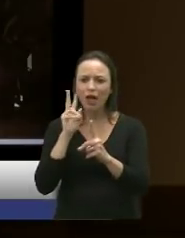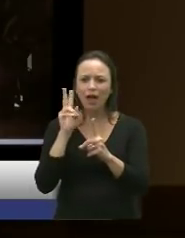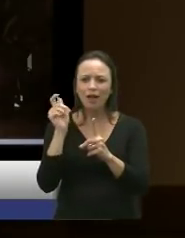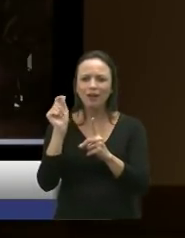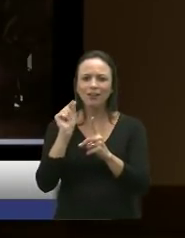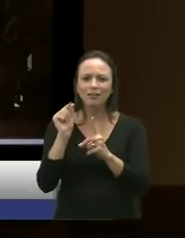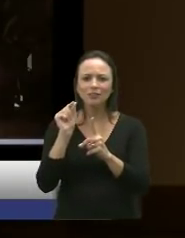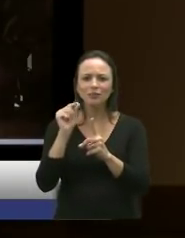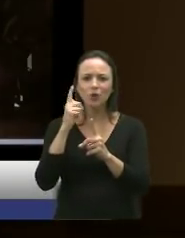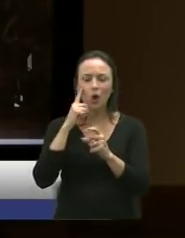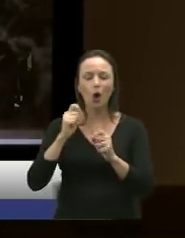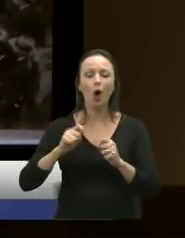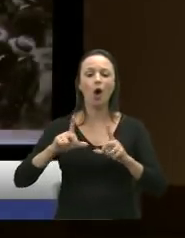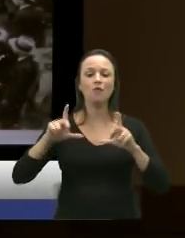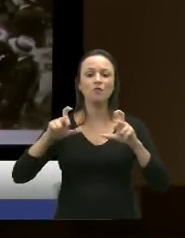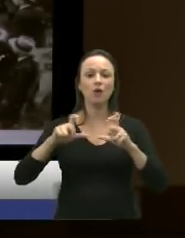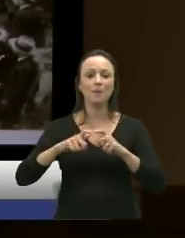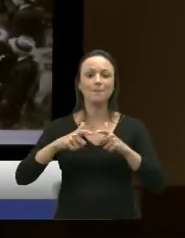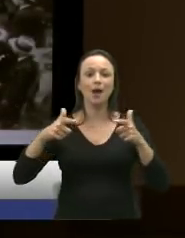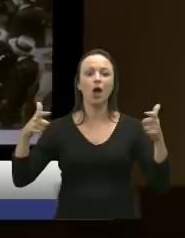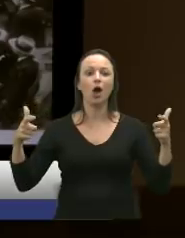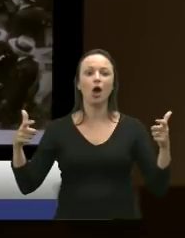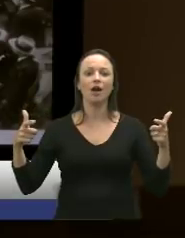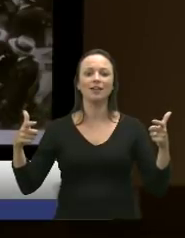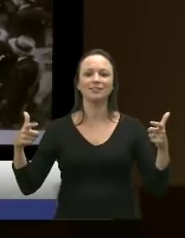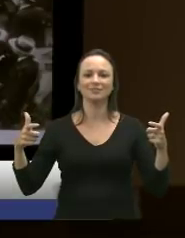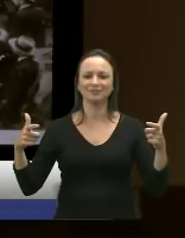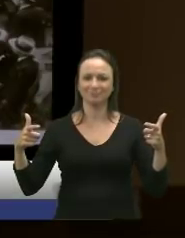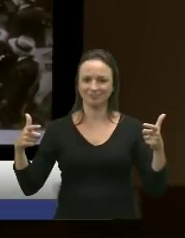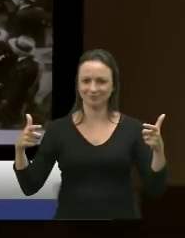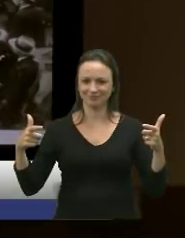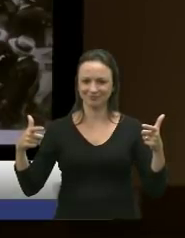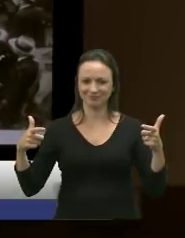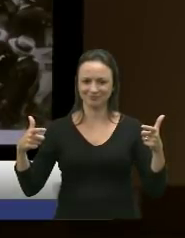Vou mostrar uma foto um pouco mais ampla.